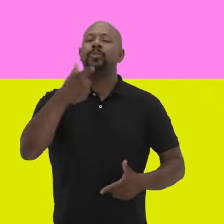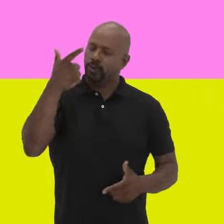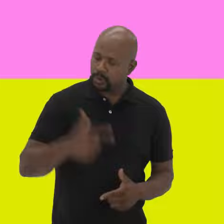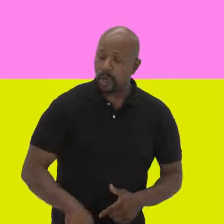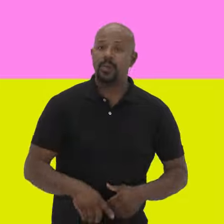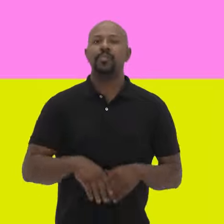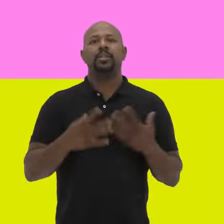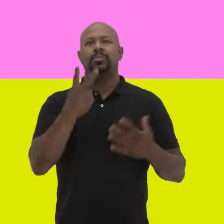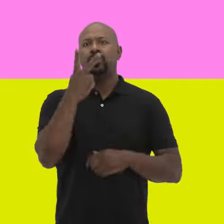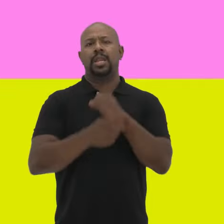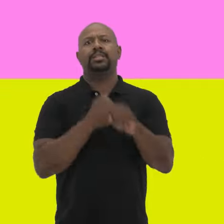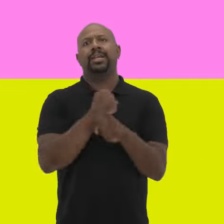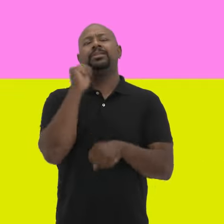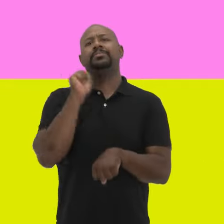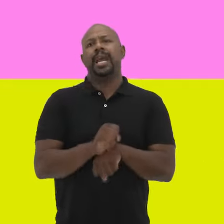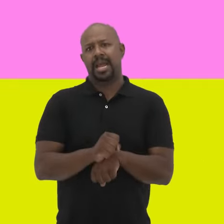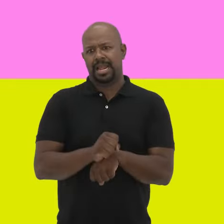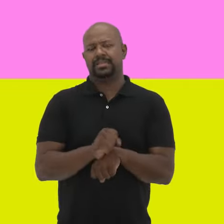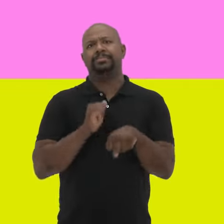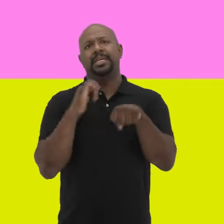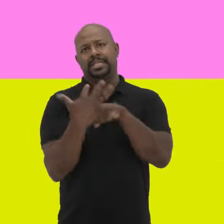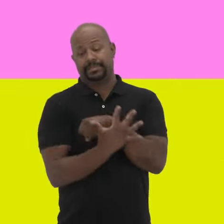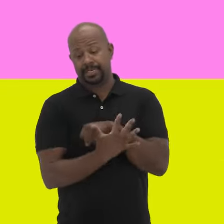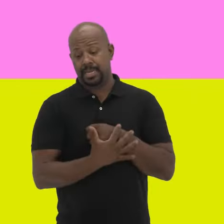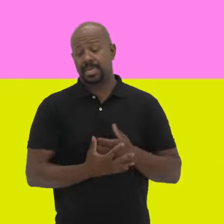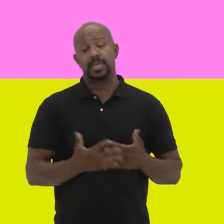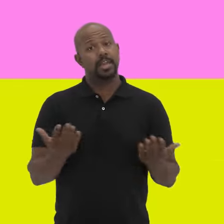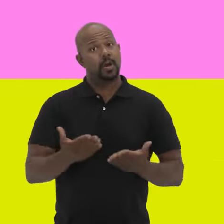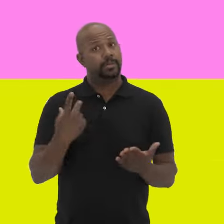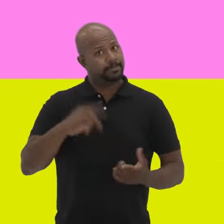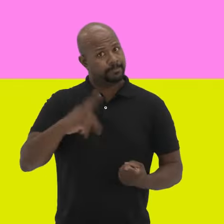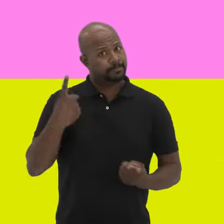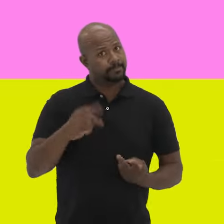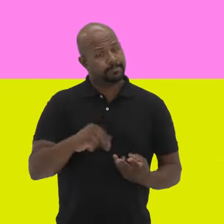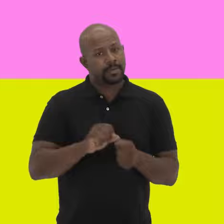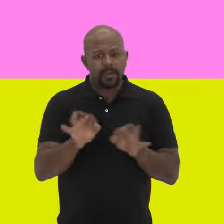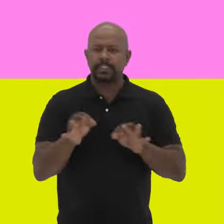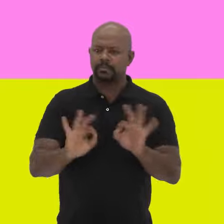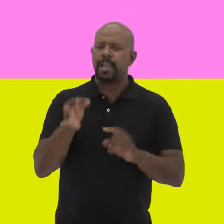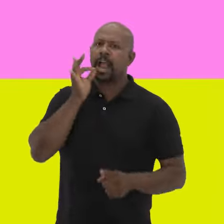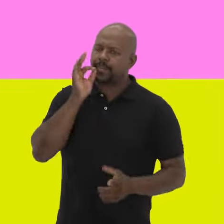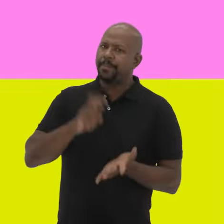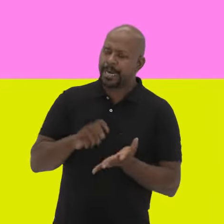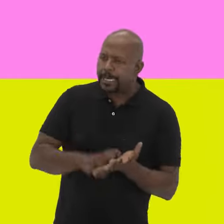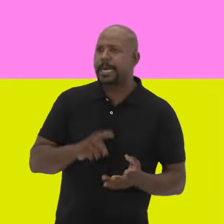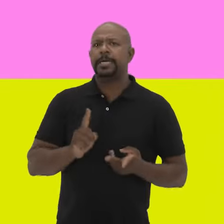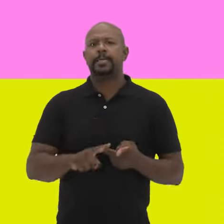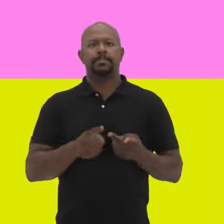trabalho de novo, depois de 2 anos de pandemia. E agora a gente tem que correr pra fazer um café da manhã,